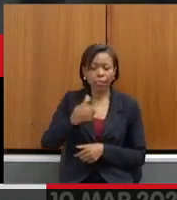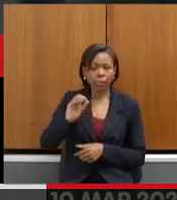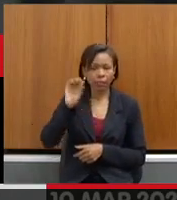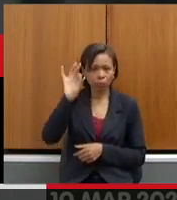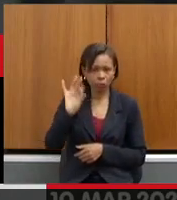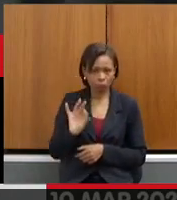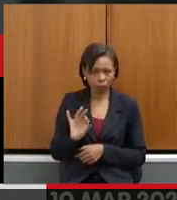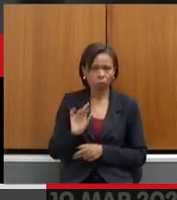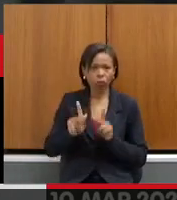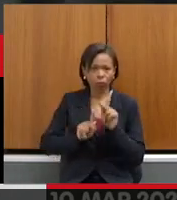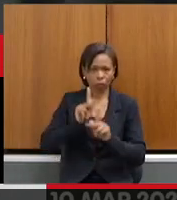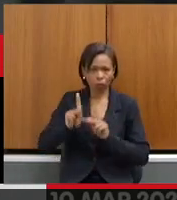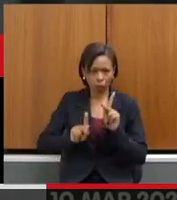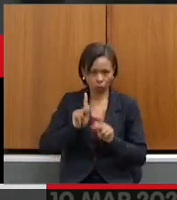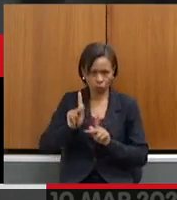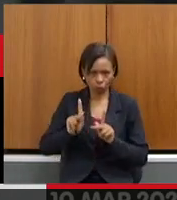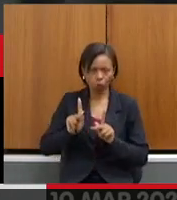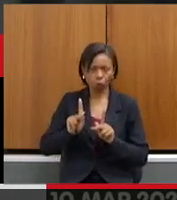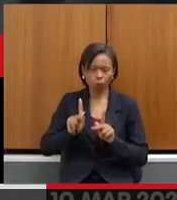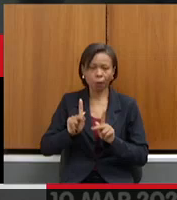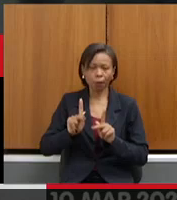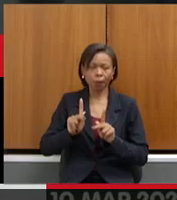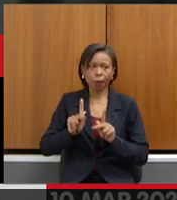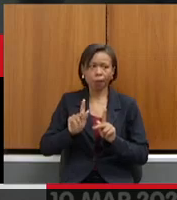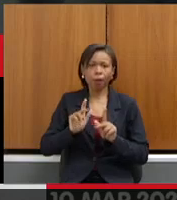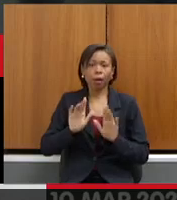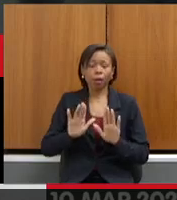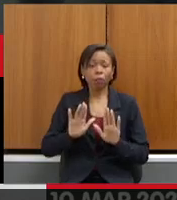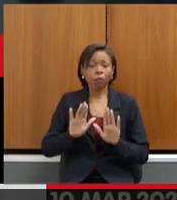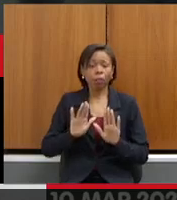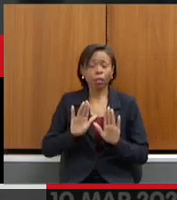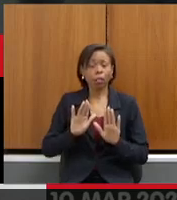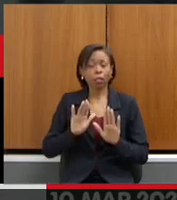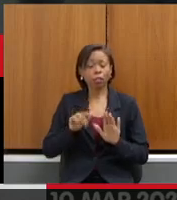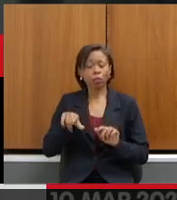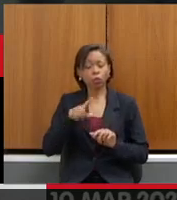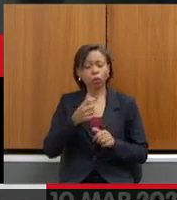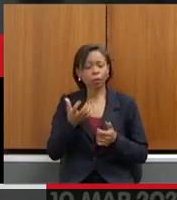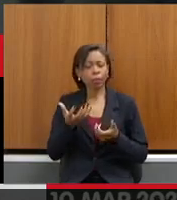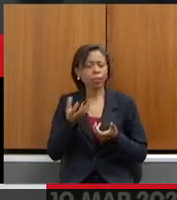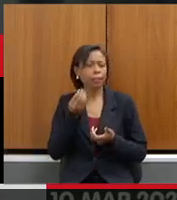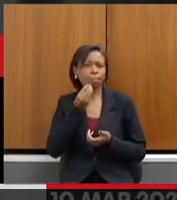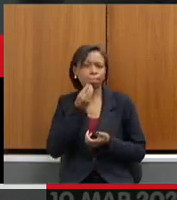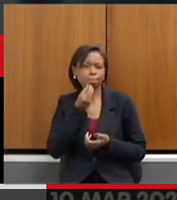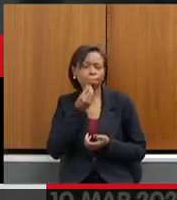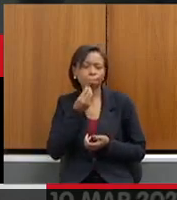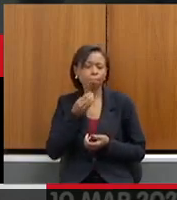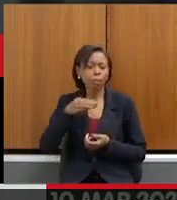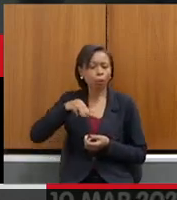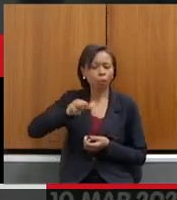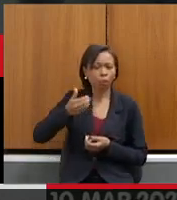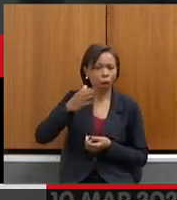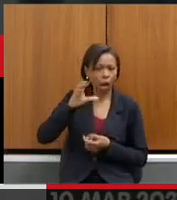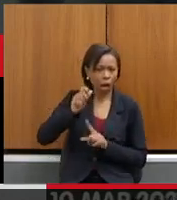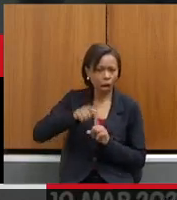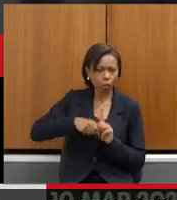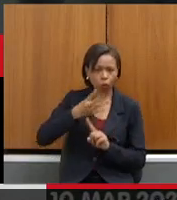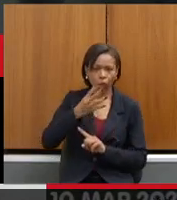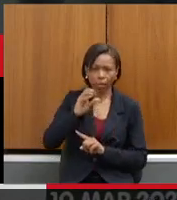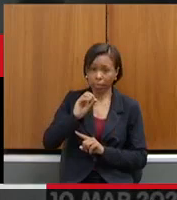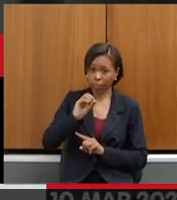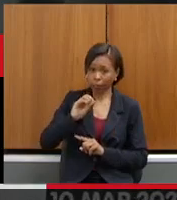população é do país a projeção o que nós temos para o mês de março então de 40 milhões de idosos no país